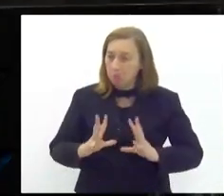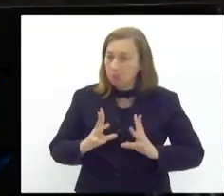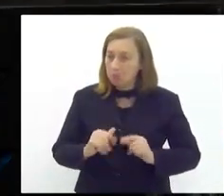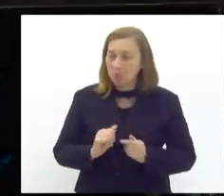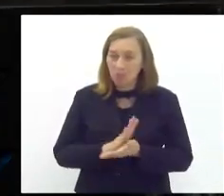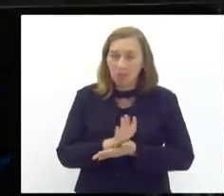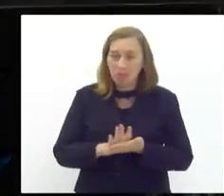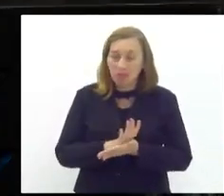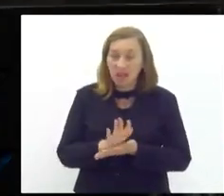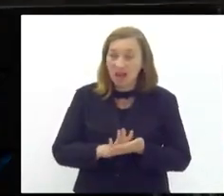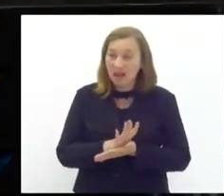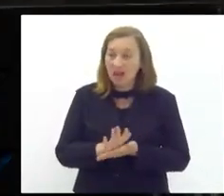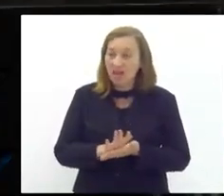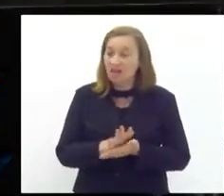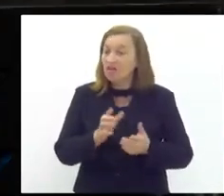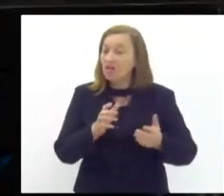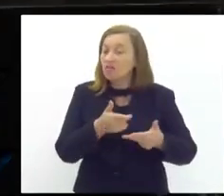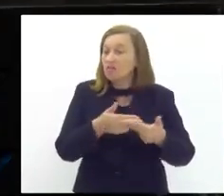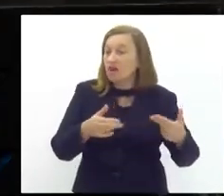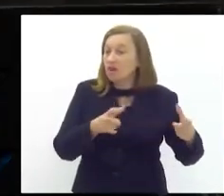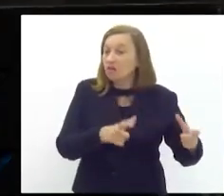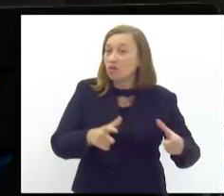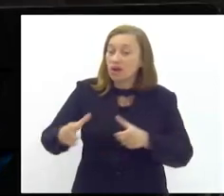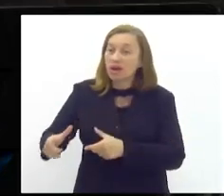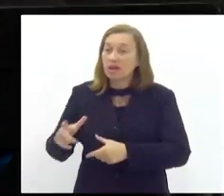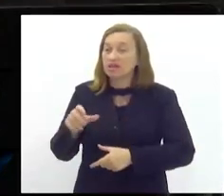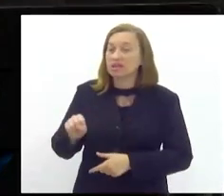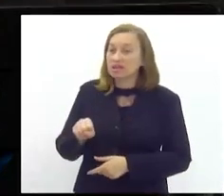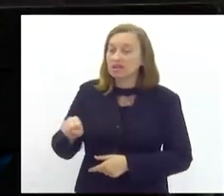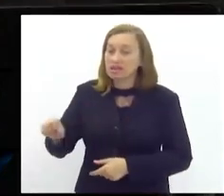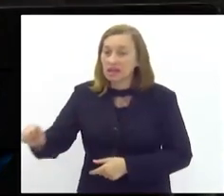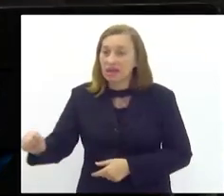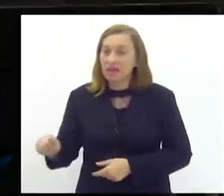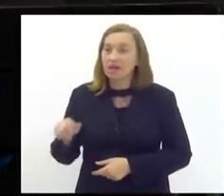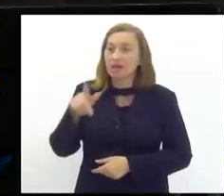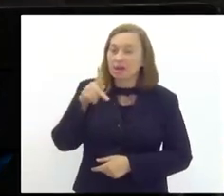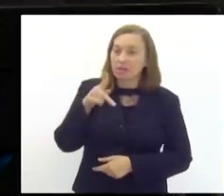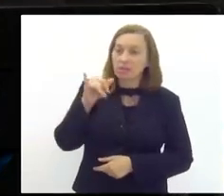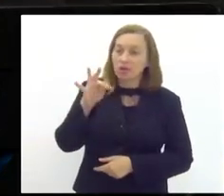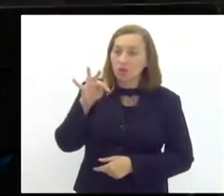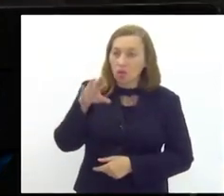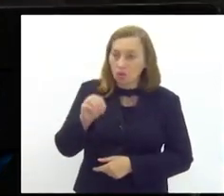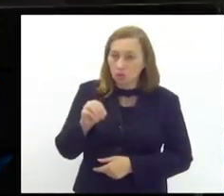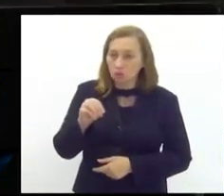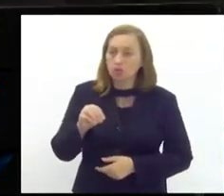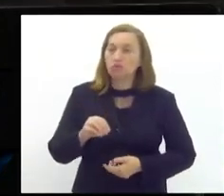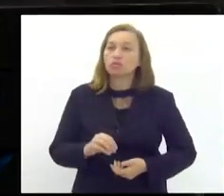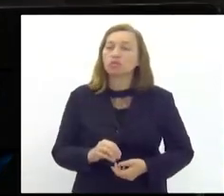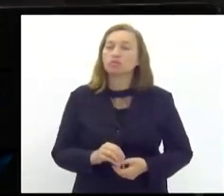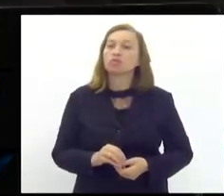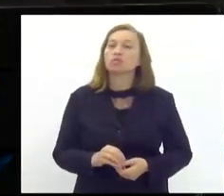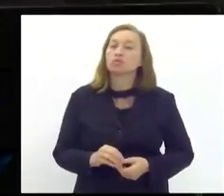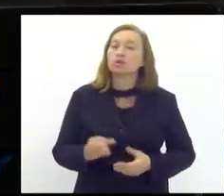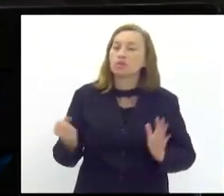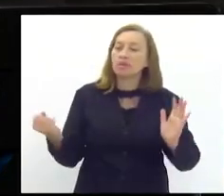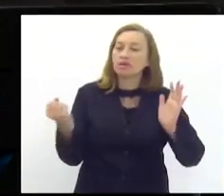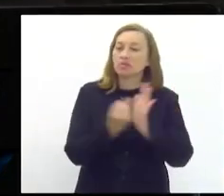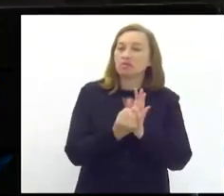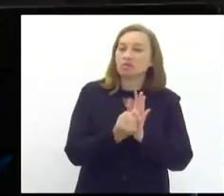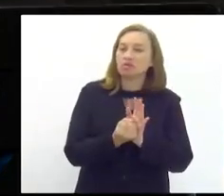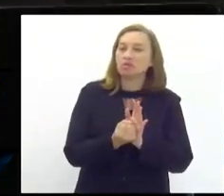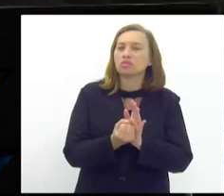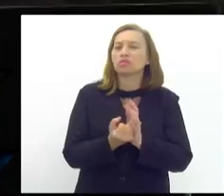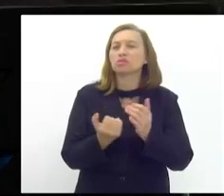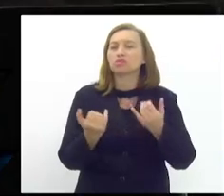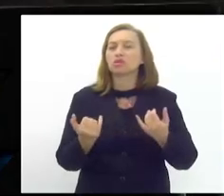da rj149 a Serra do Piloto que tem muitos trechos que inclusive são patrimônios histórico do nosso Estado